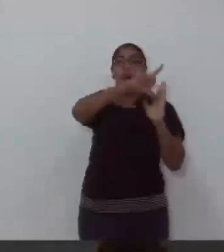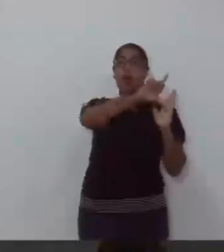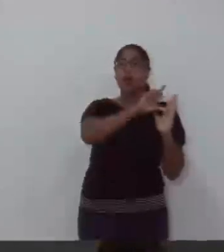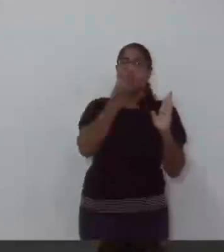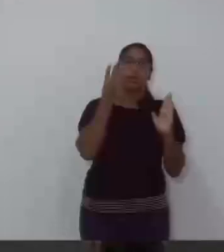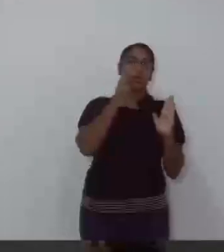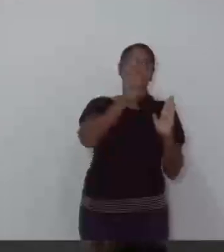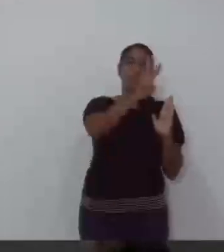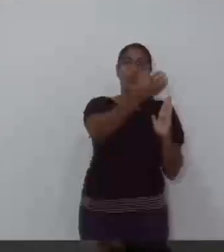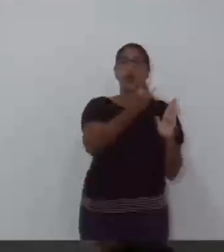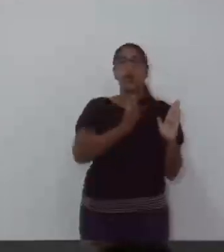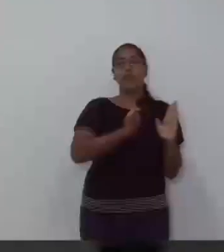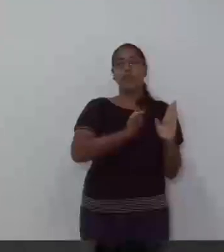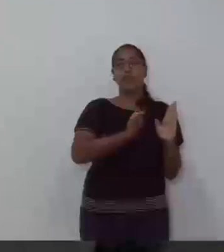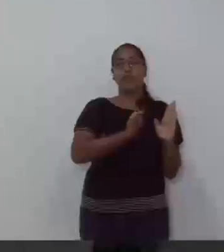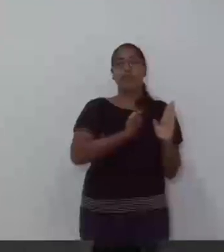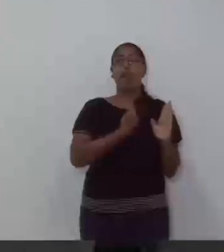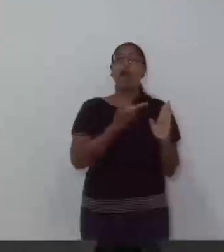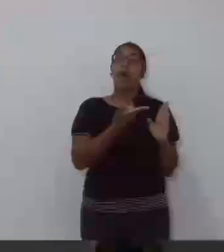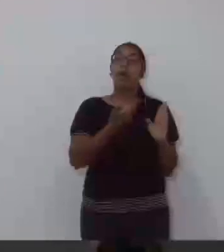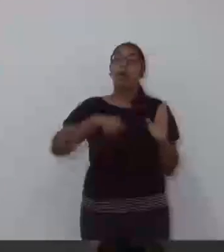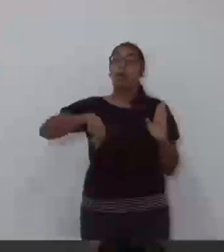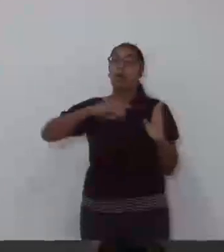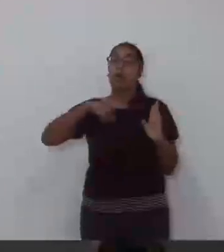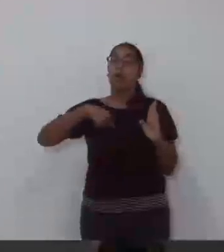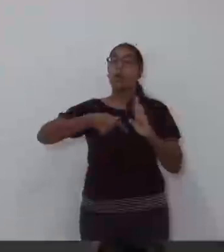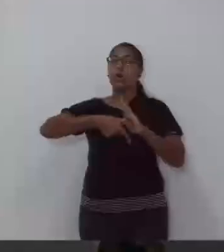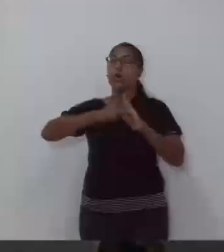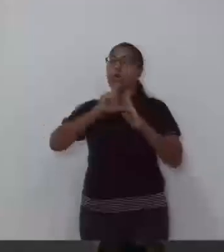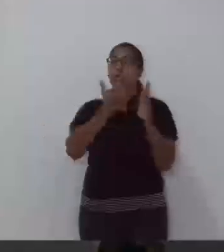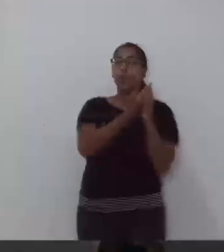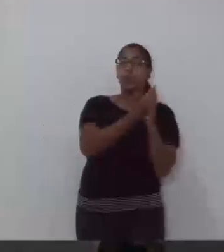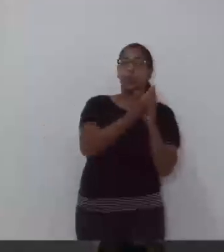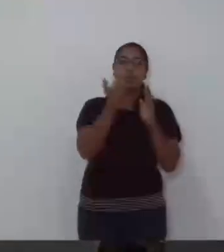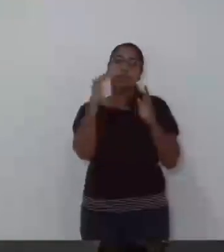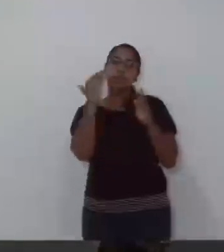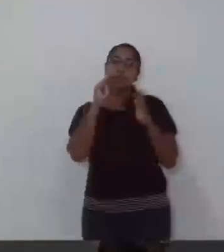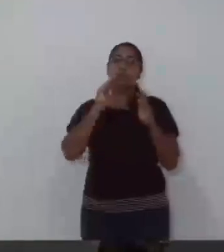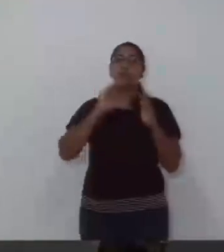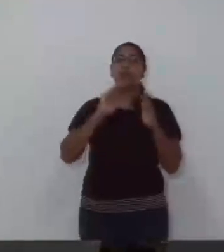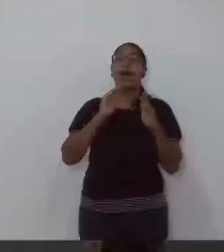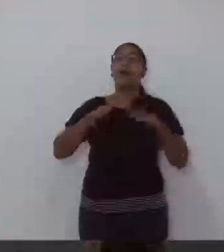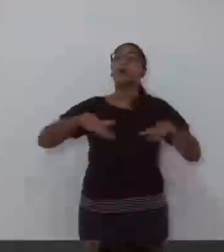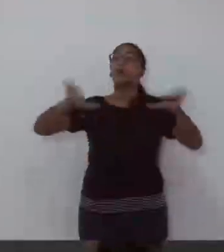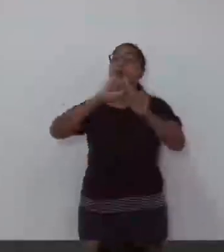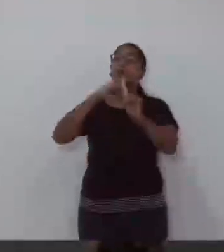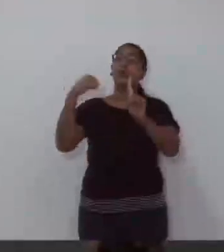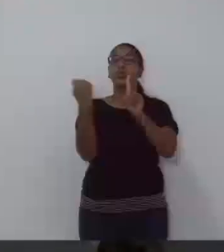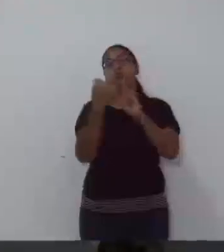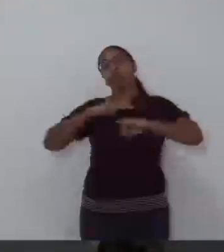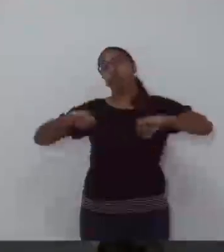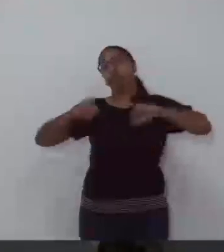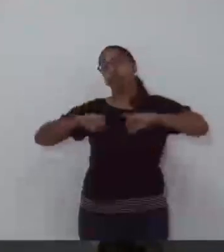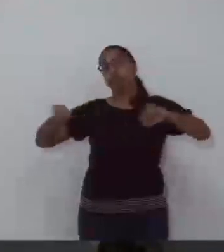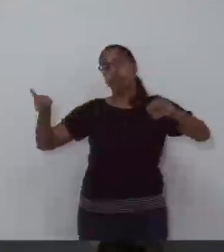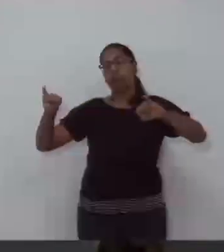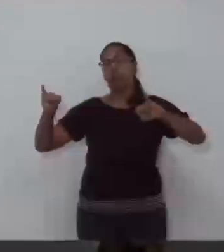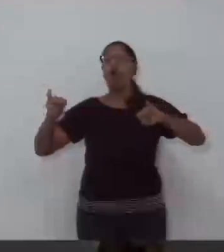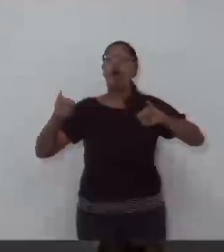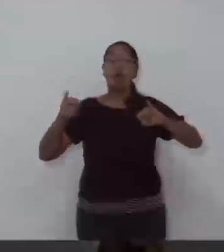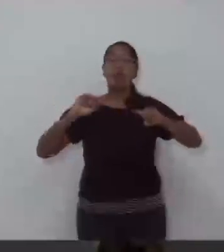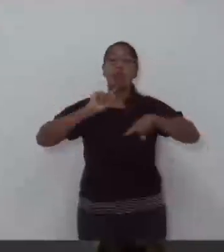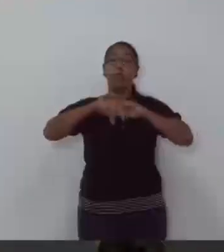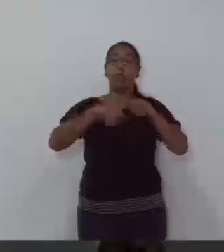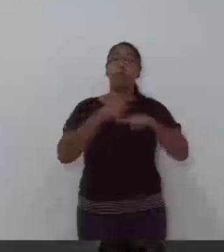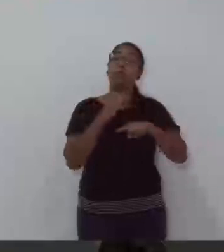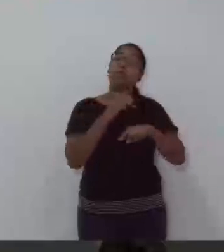3 dias úteis, a fim de permitir o amplo conhecimento e participação por parte da sociedade. Deixamos indicada a data de